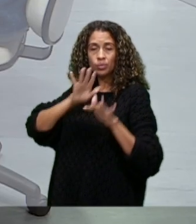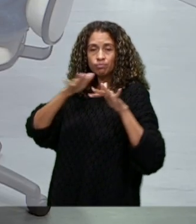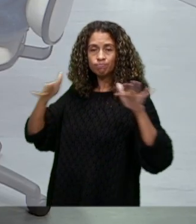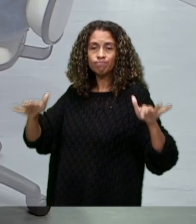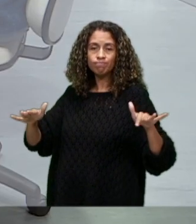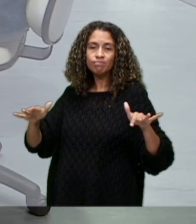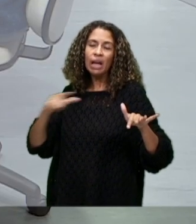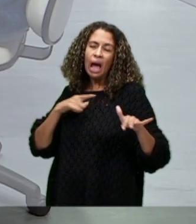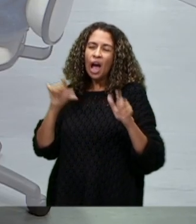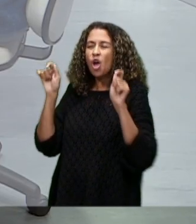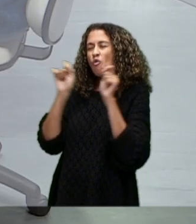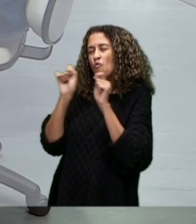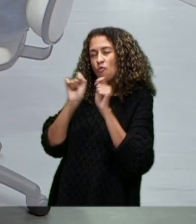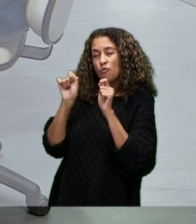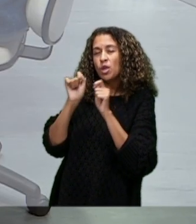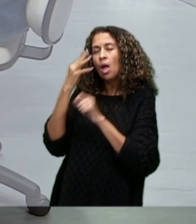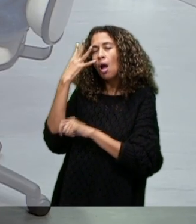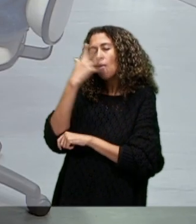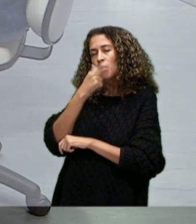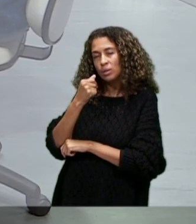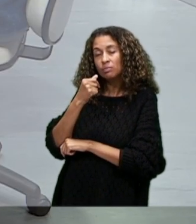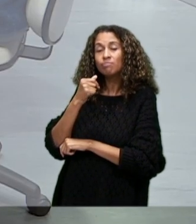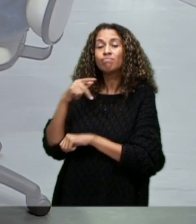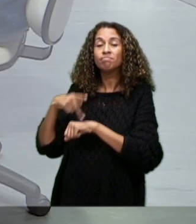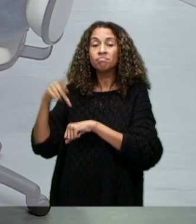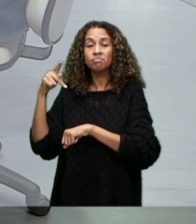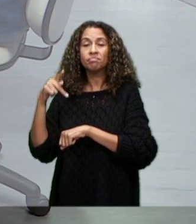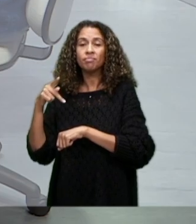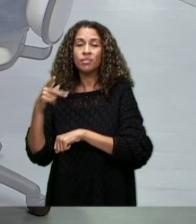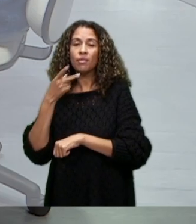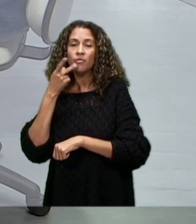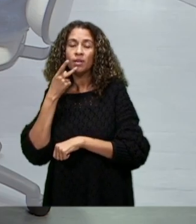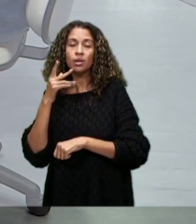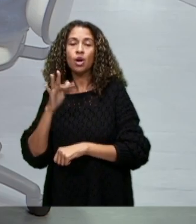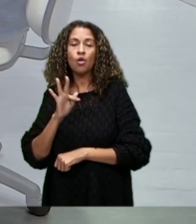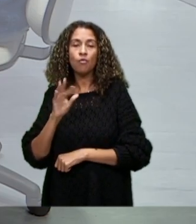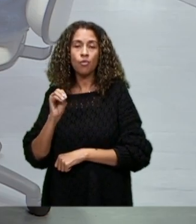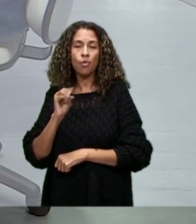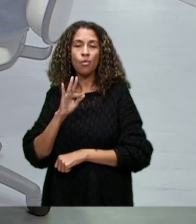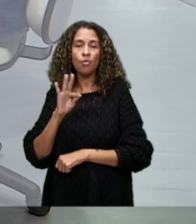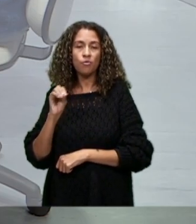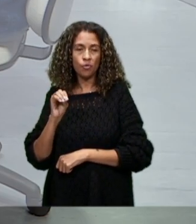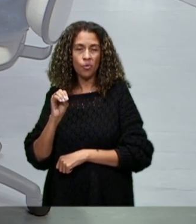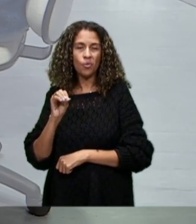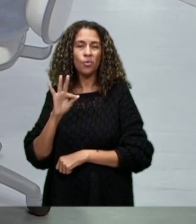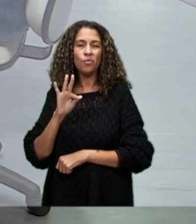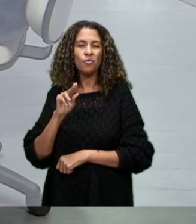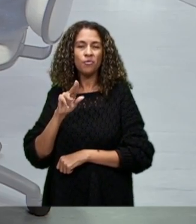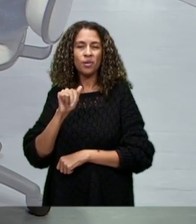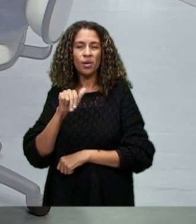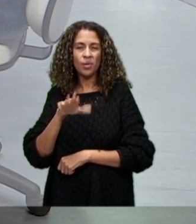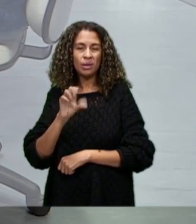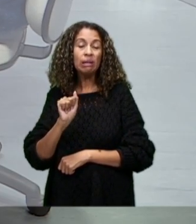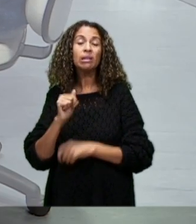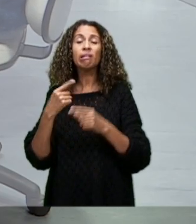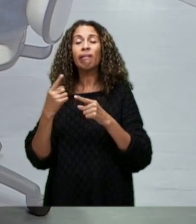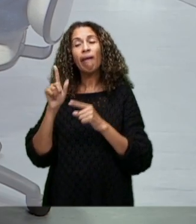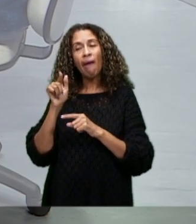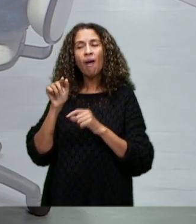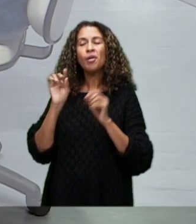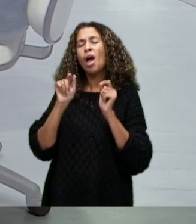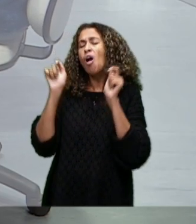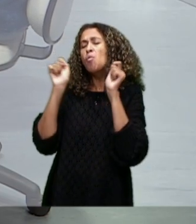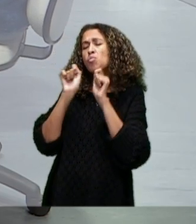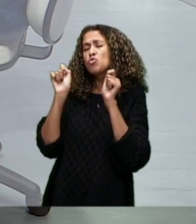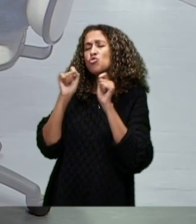ai, que fofinho, que bonitinho, e até na pós a galera fala da fofofauna. Que é essa fauna fofinha, que as crianças